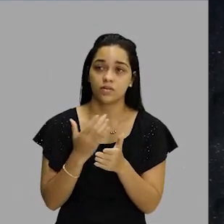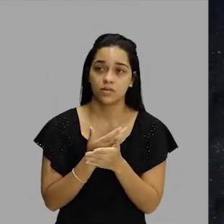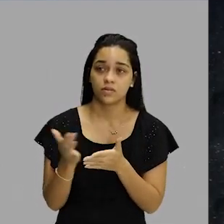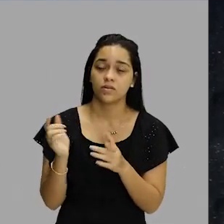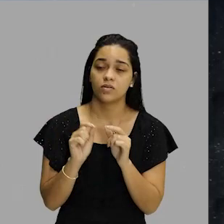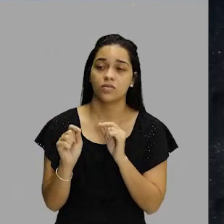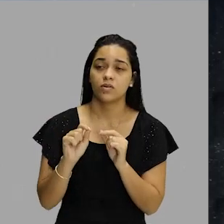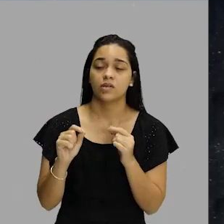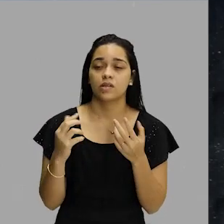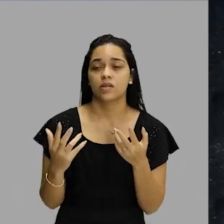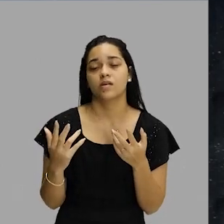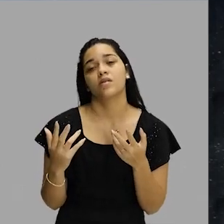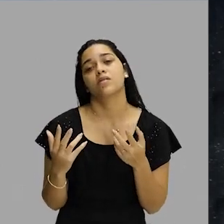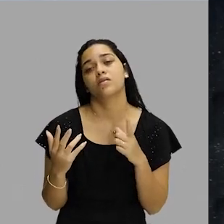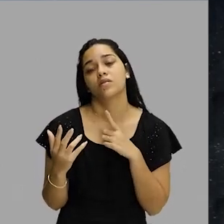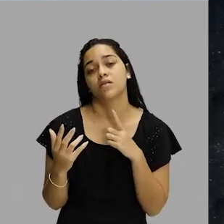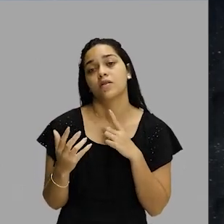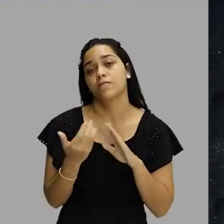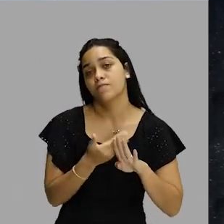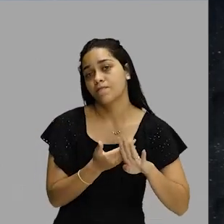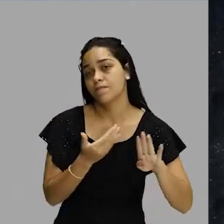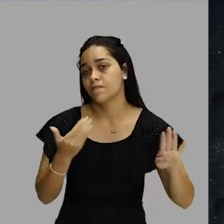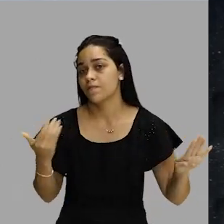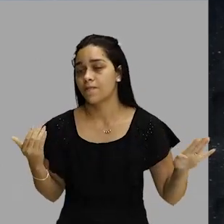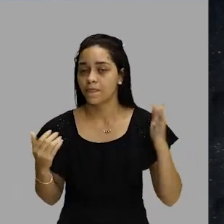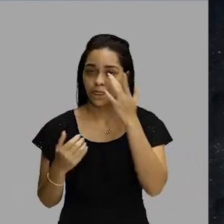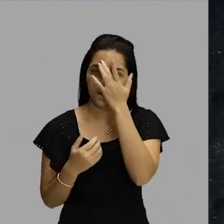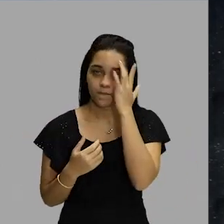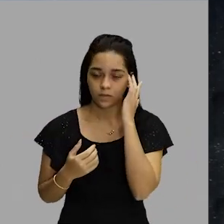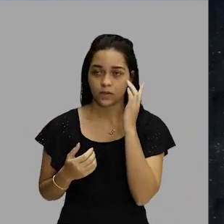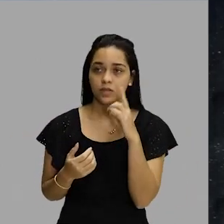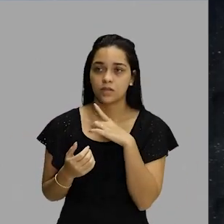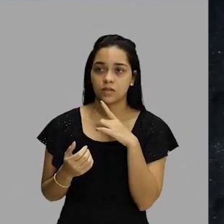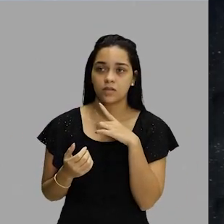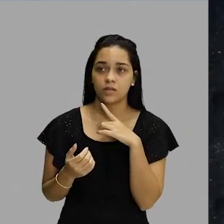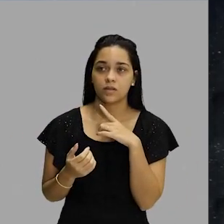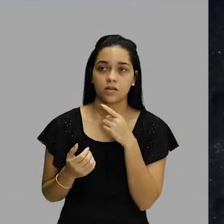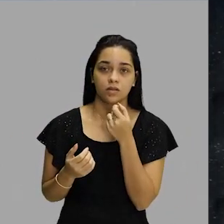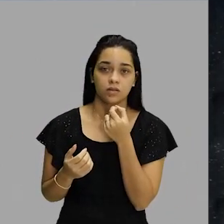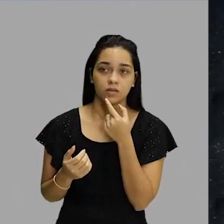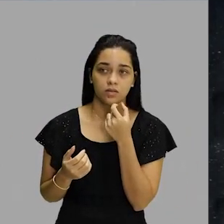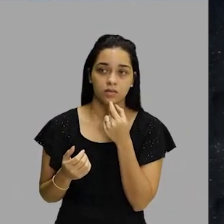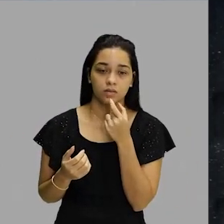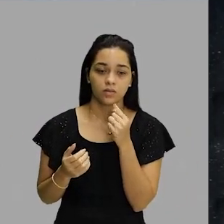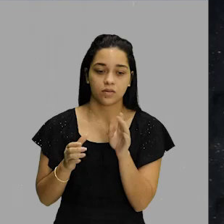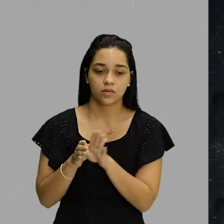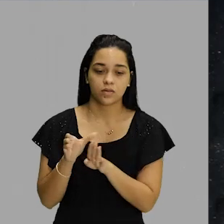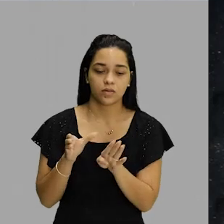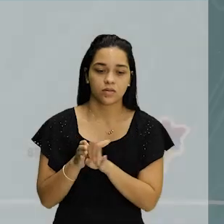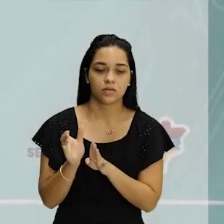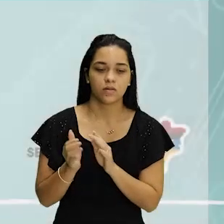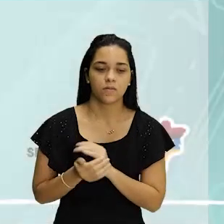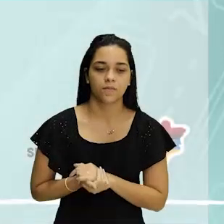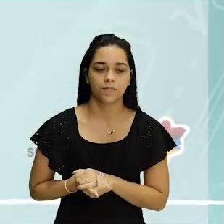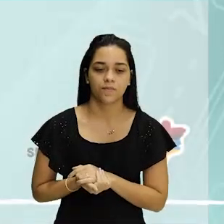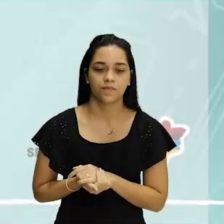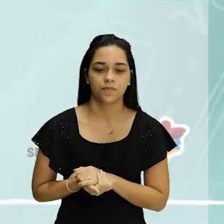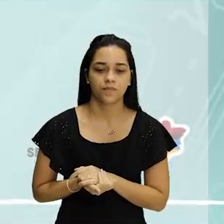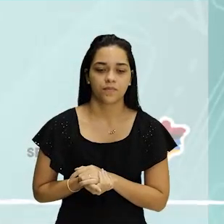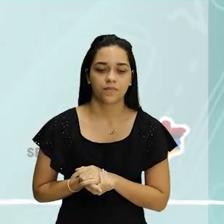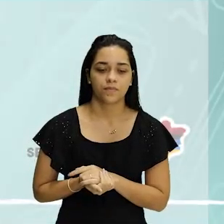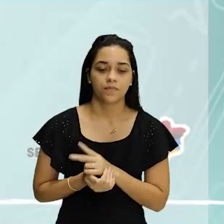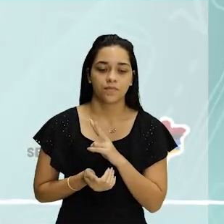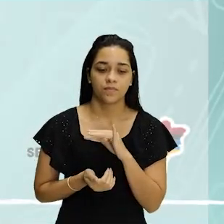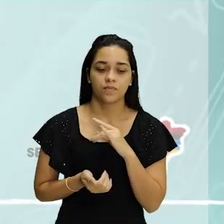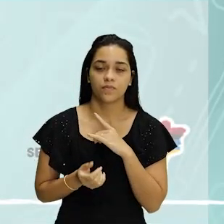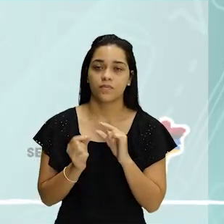inicialmente, ter um pouco de distância dessa pessoa e aplicar os medicamentos com a orientação médica. Inicialmente, pessoal, vai